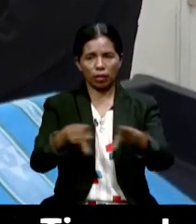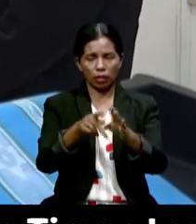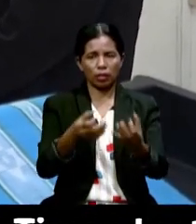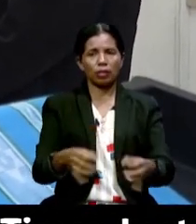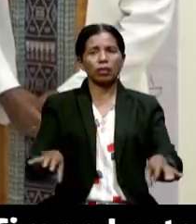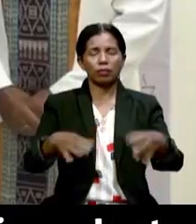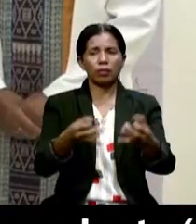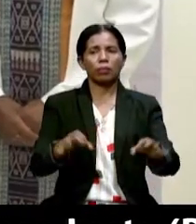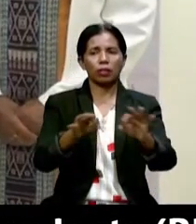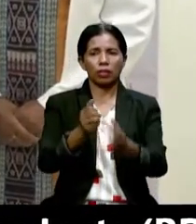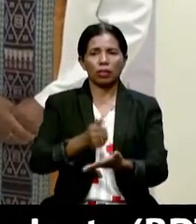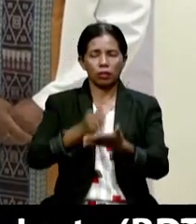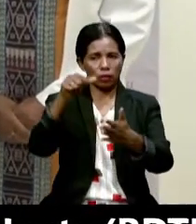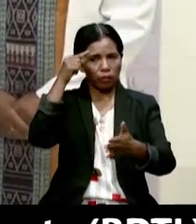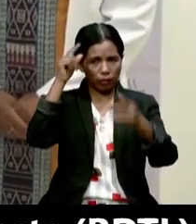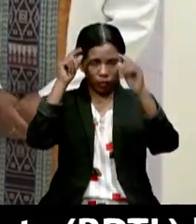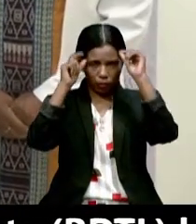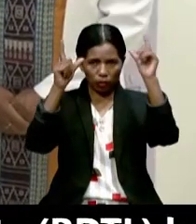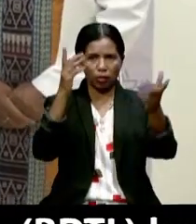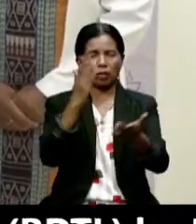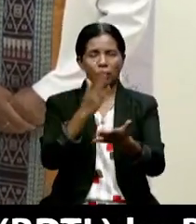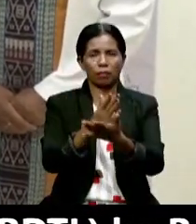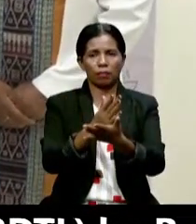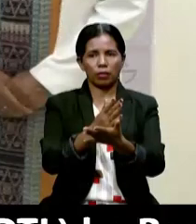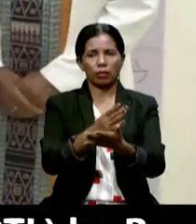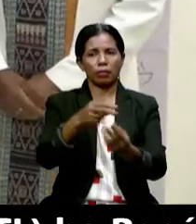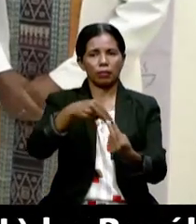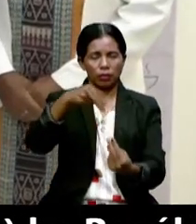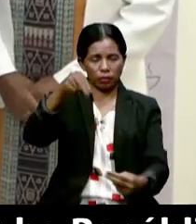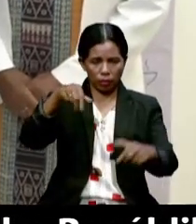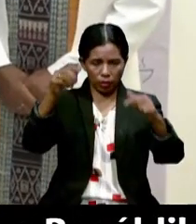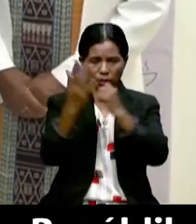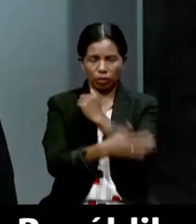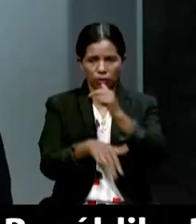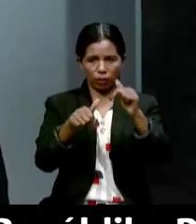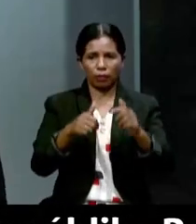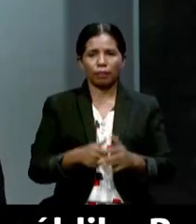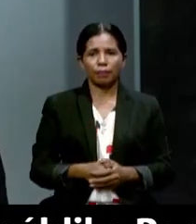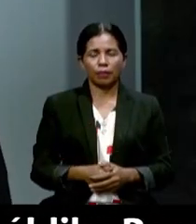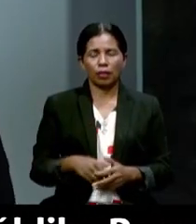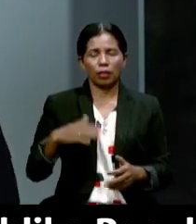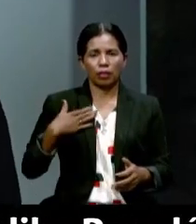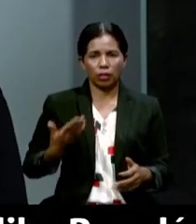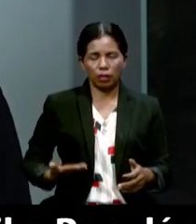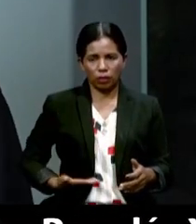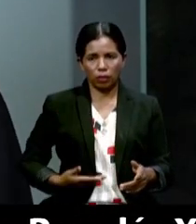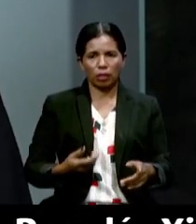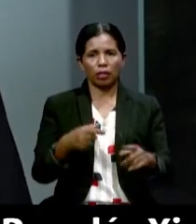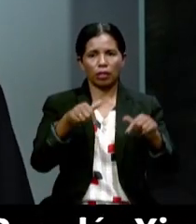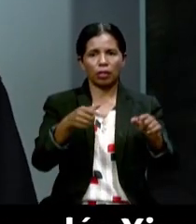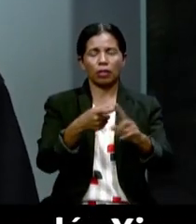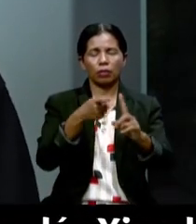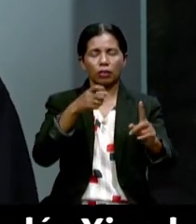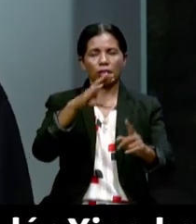importante o de ajuda ao governo Timor-Leste lhe prevene no combate má nutrição. Ia Railaran. E senhora, né? Você,